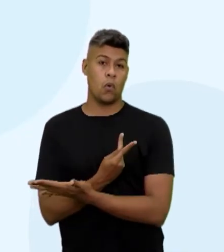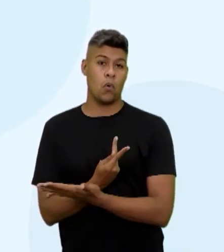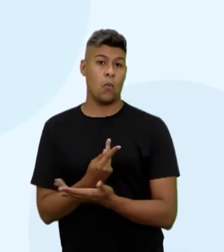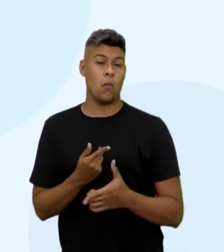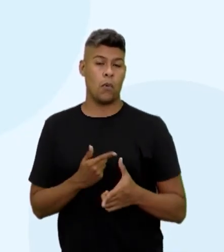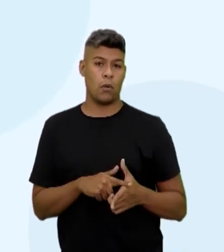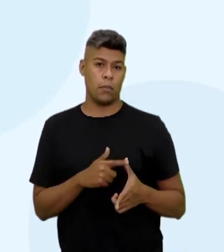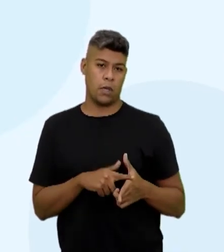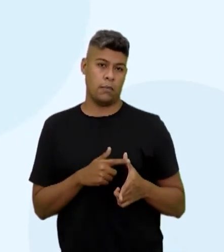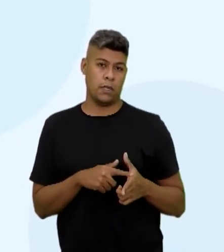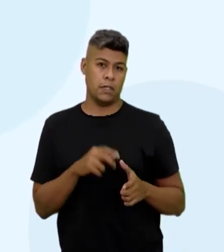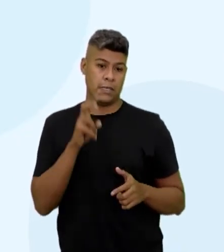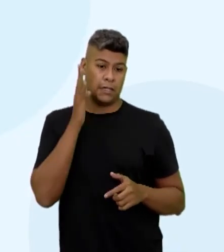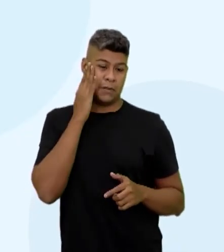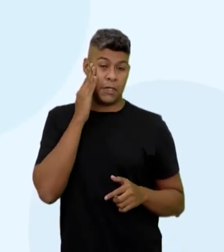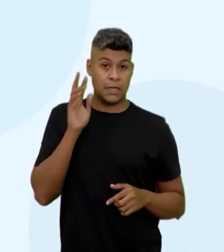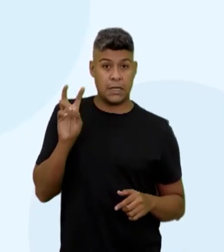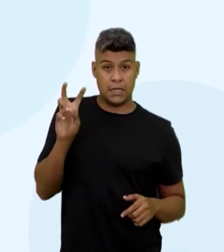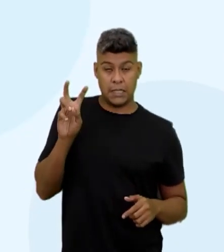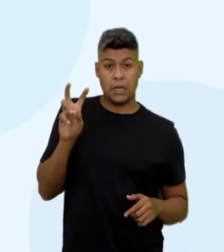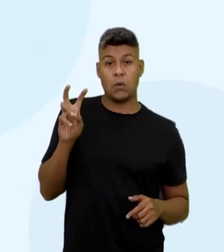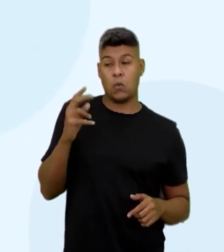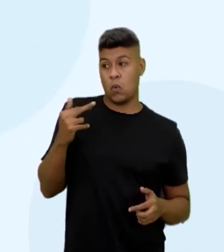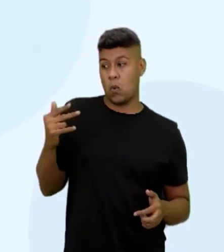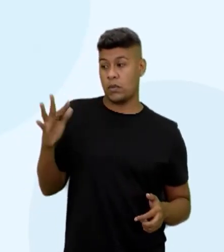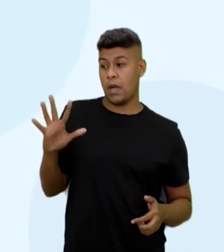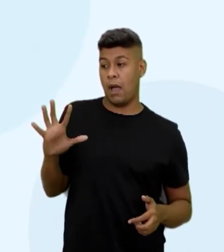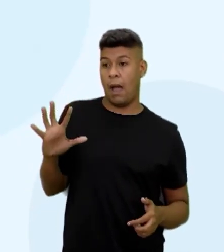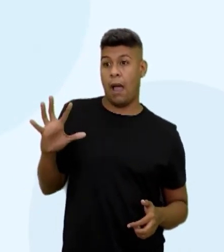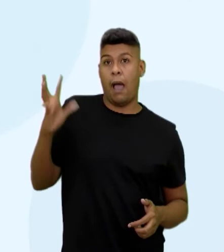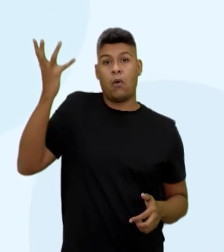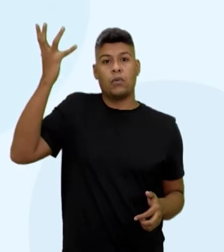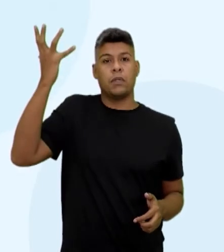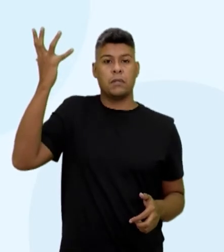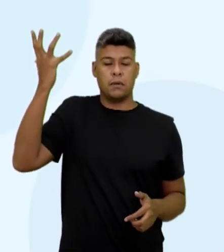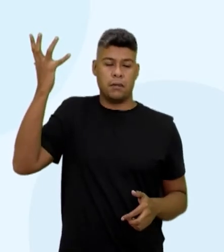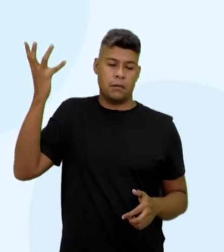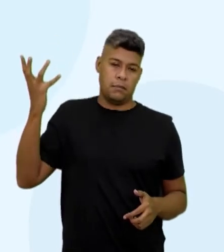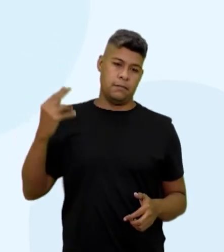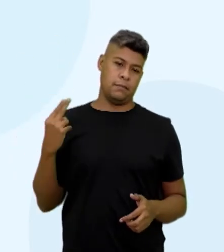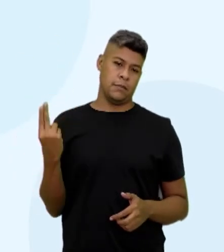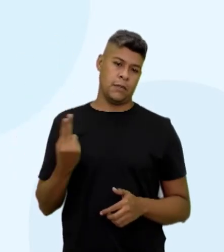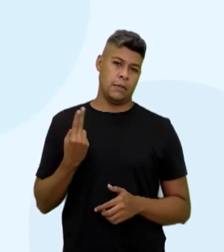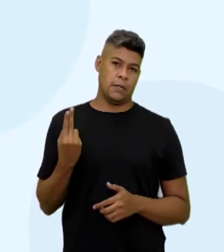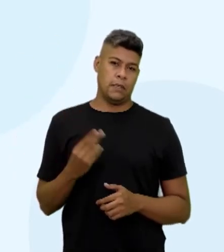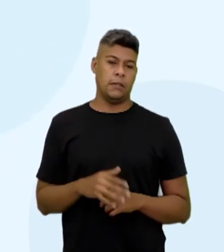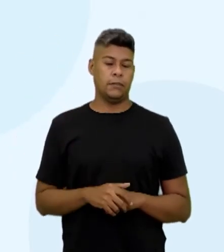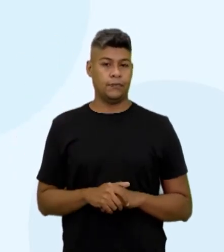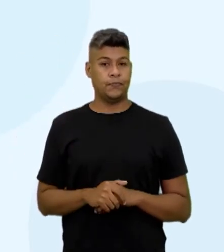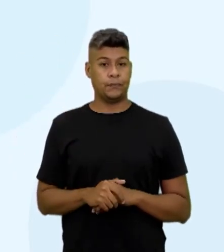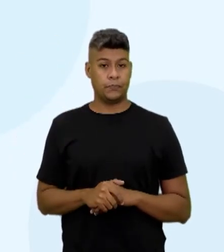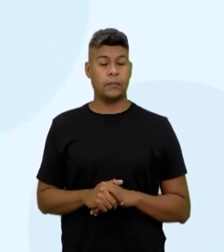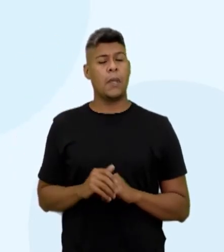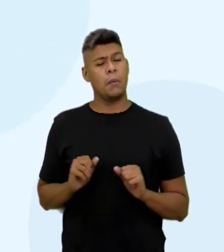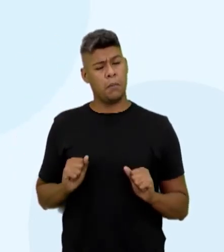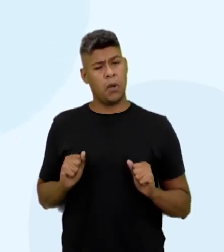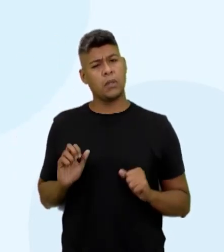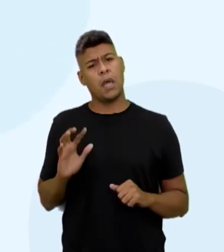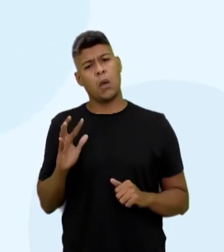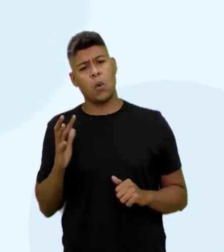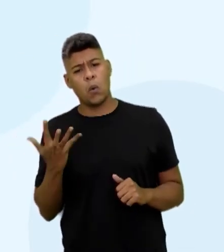normas prever todos os eventos e fatos e conflitos que podem acontecer bom e quando